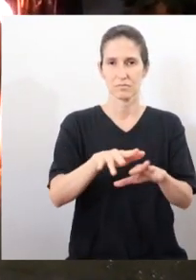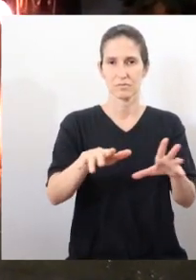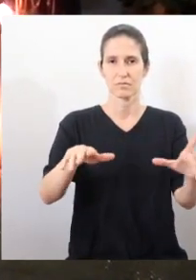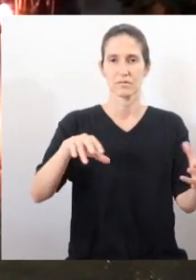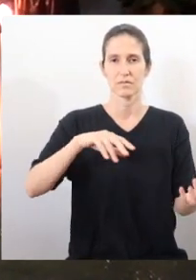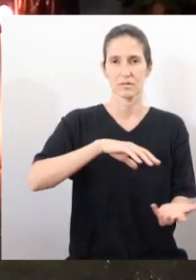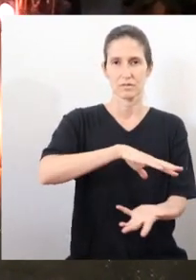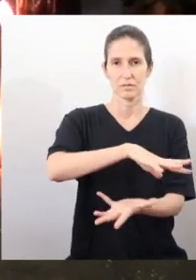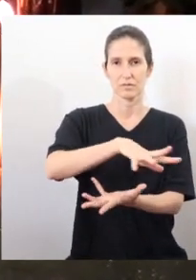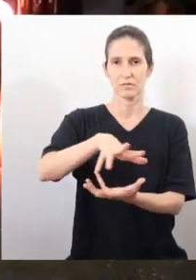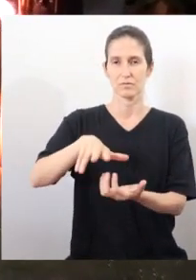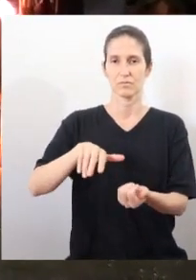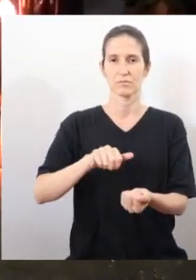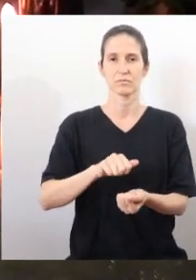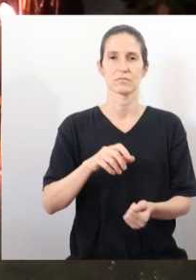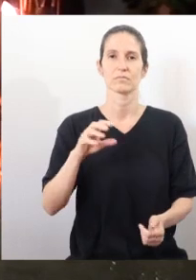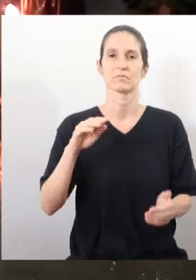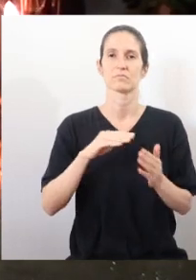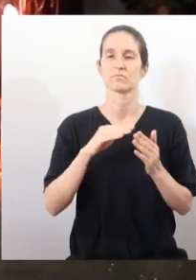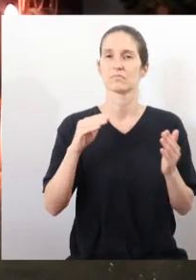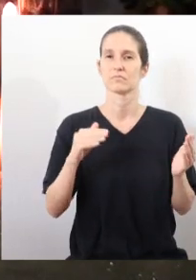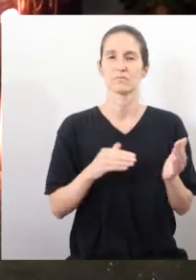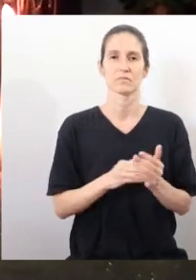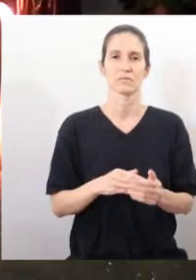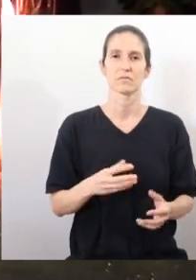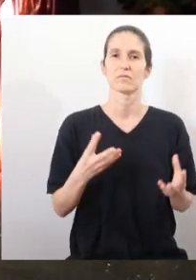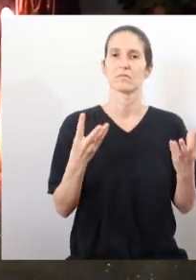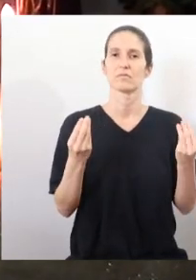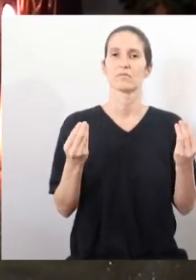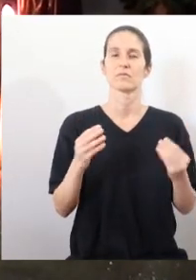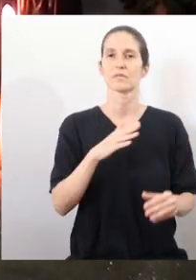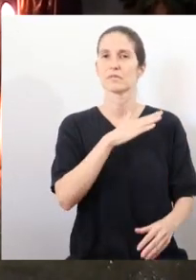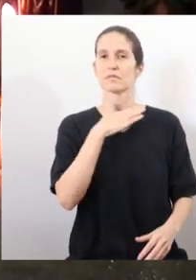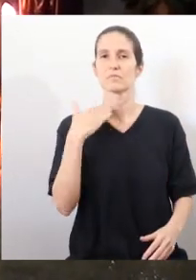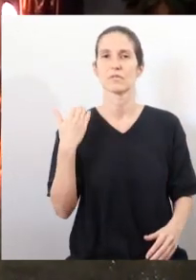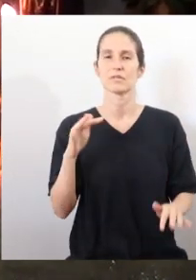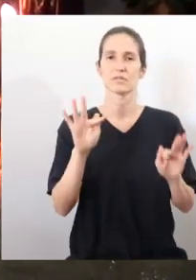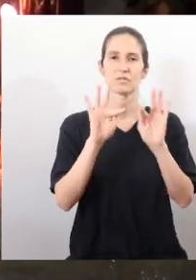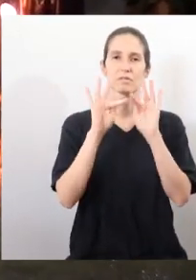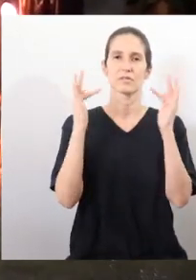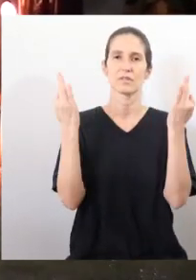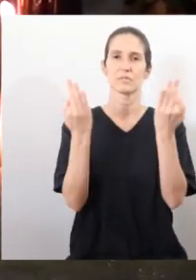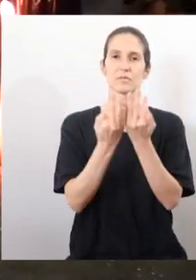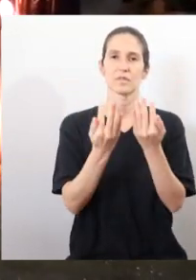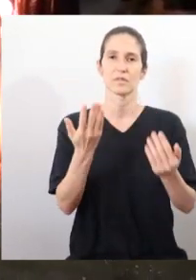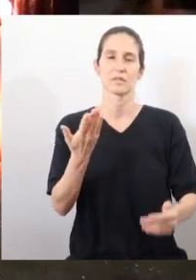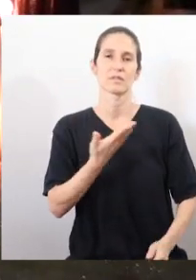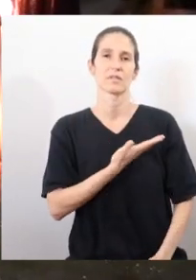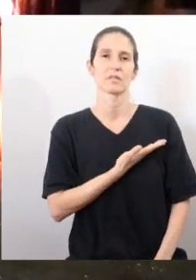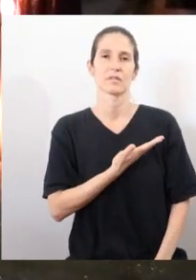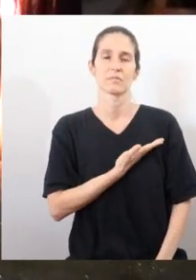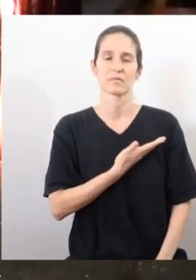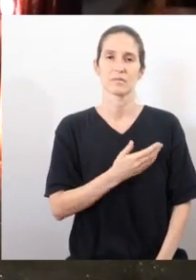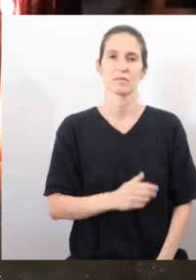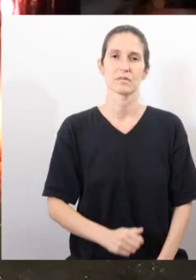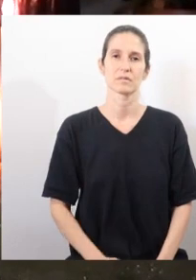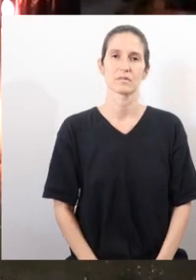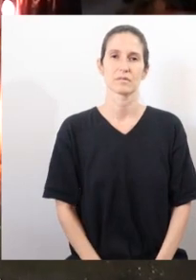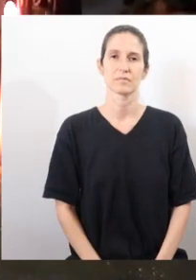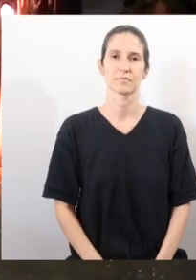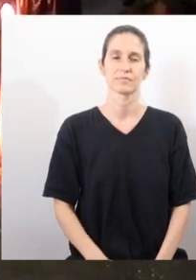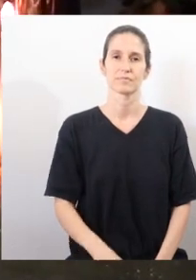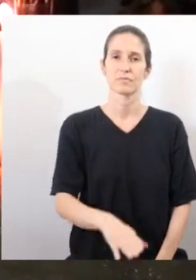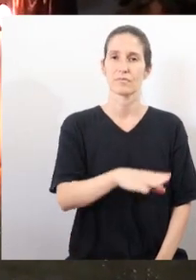de uma doença que está acontecendo no mundo inteiro. Muitas mortes de nossos parentes e amigos estão